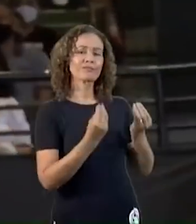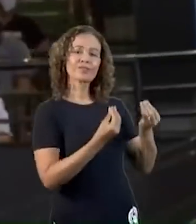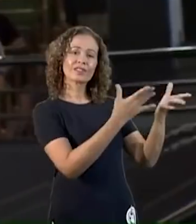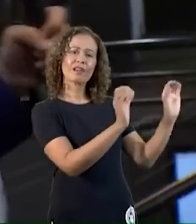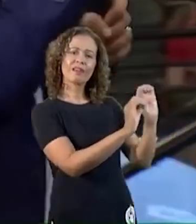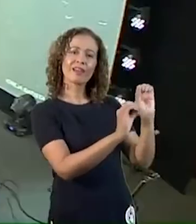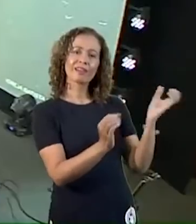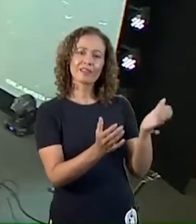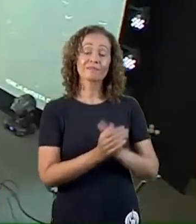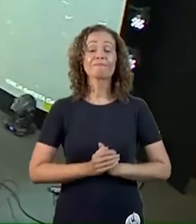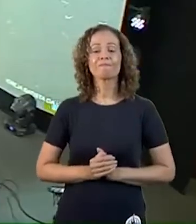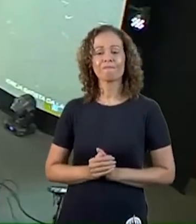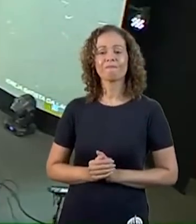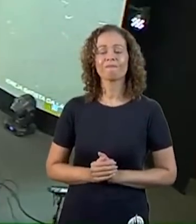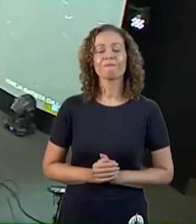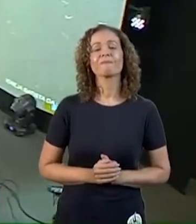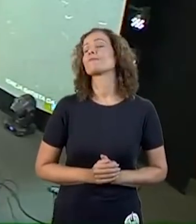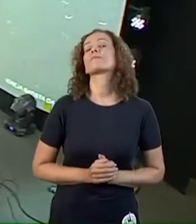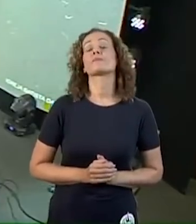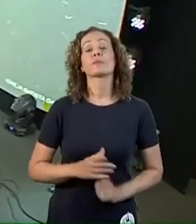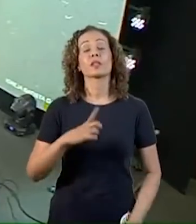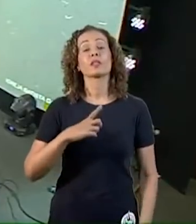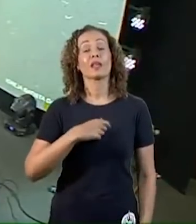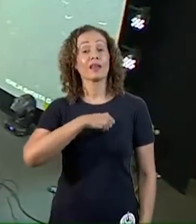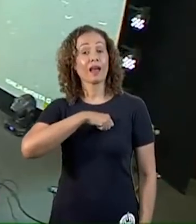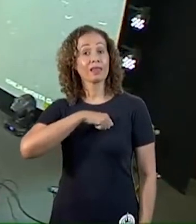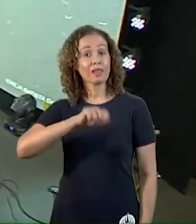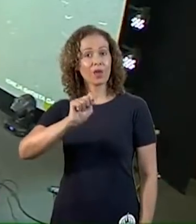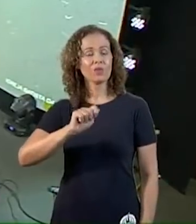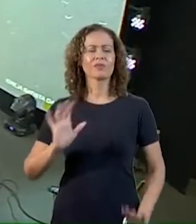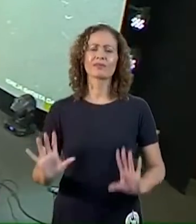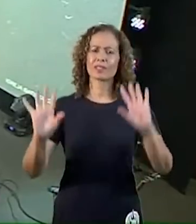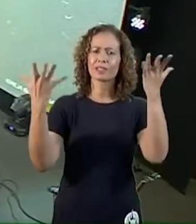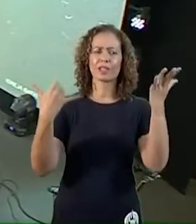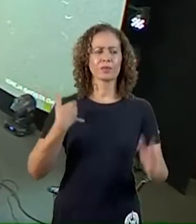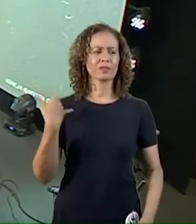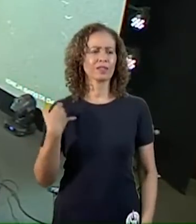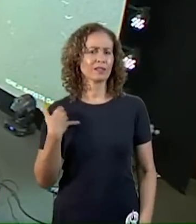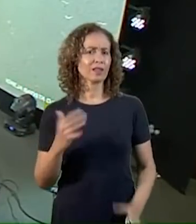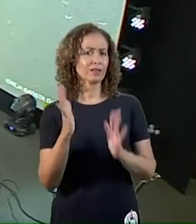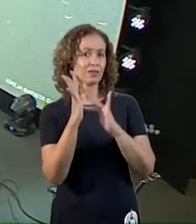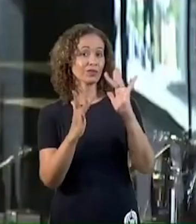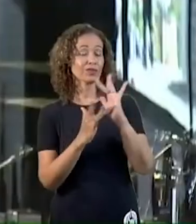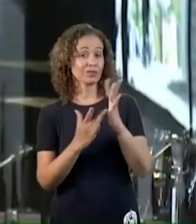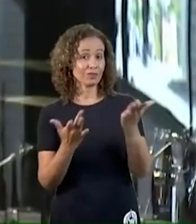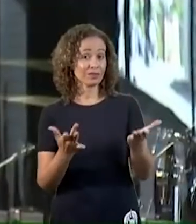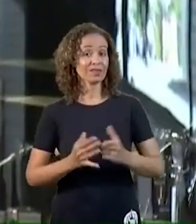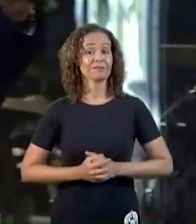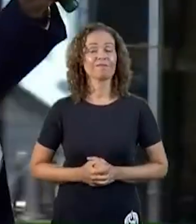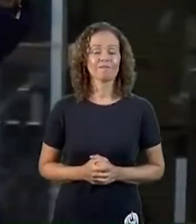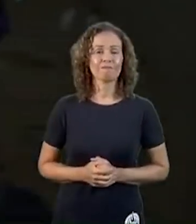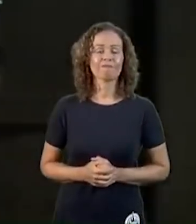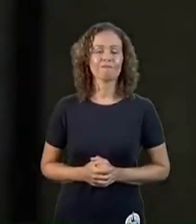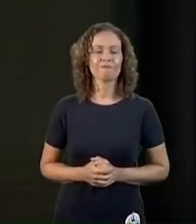aniversariante, eu vou falar para você, tem ateu que celebra o aniversário de Jesus e passa batido.